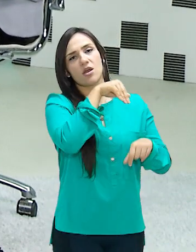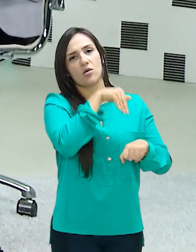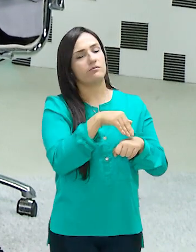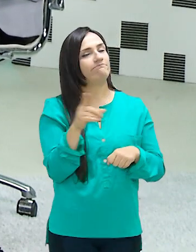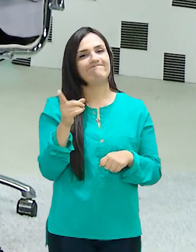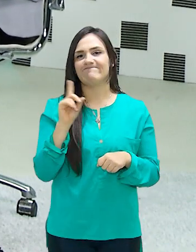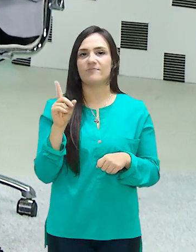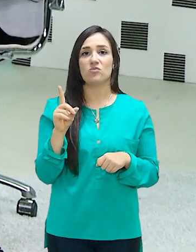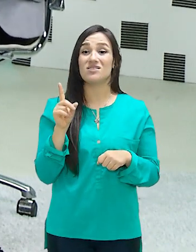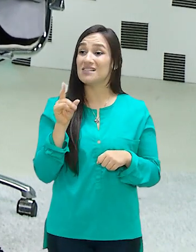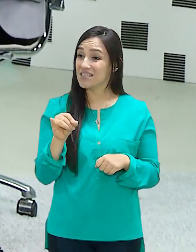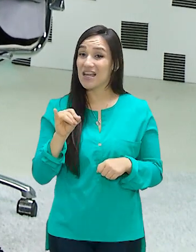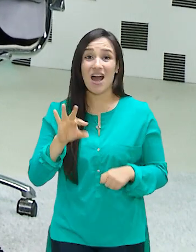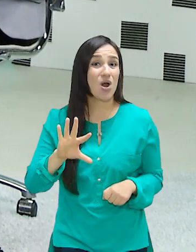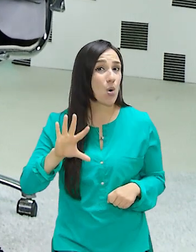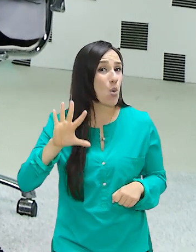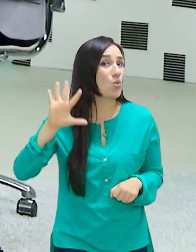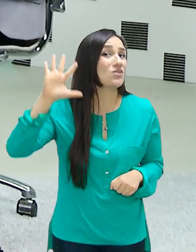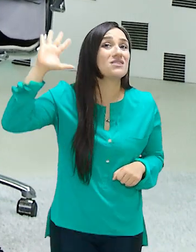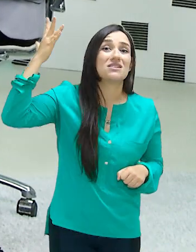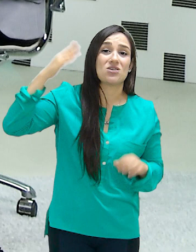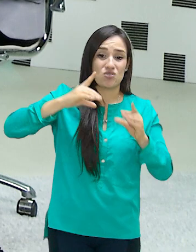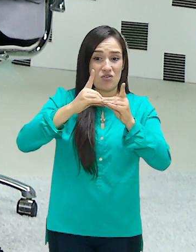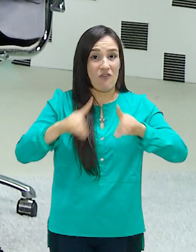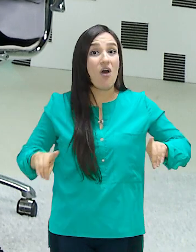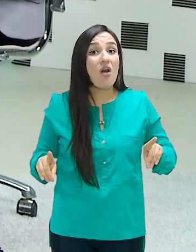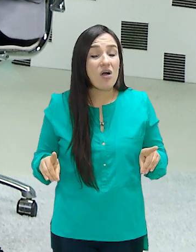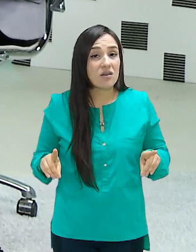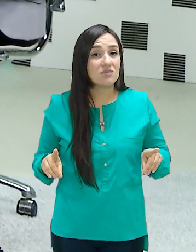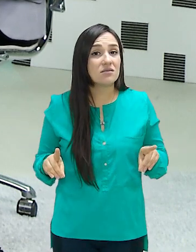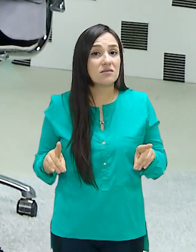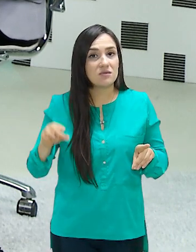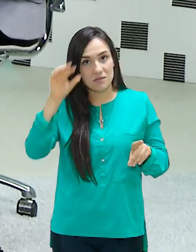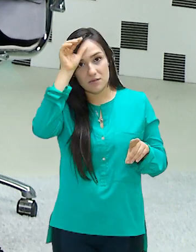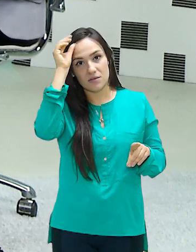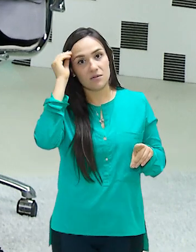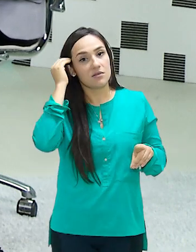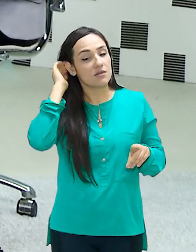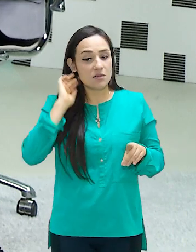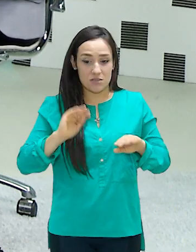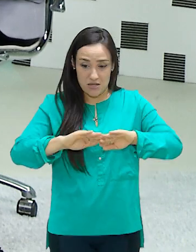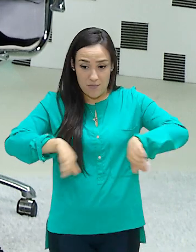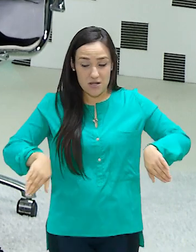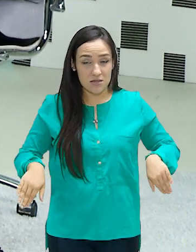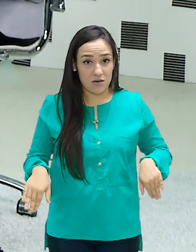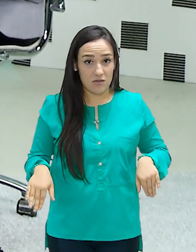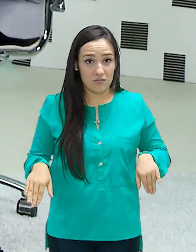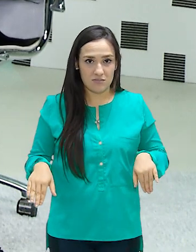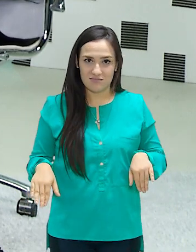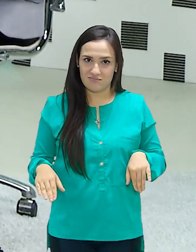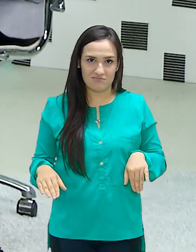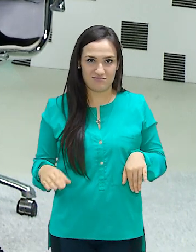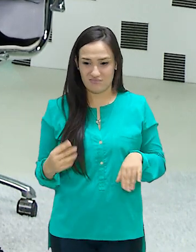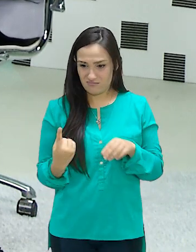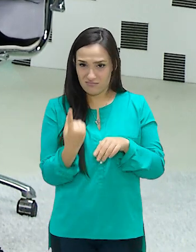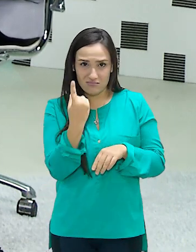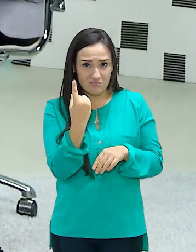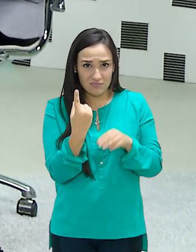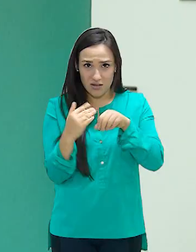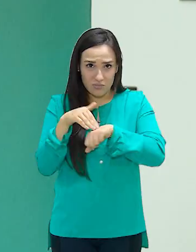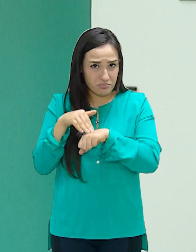Se chegou naquele momento, chegou a um divórcio, a separação, não foi culpa só de